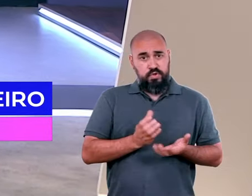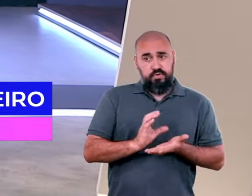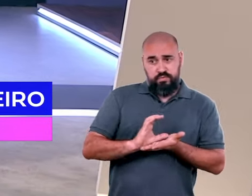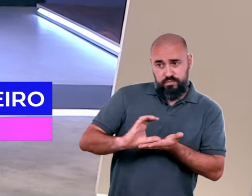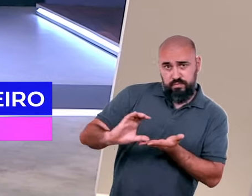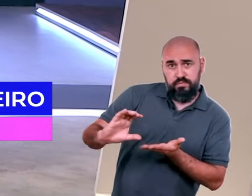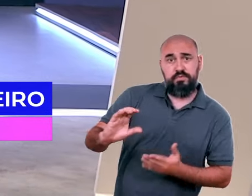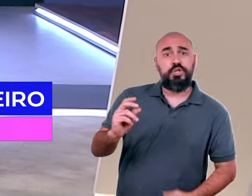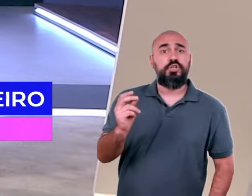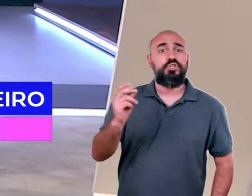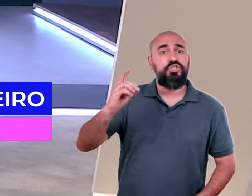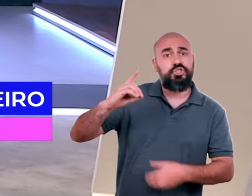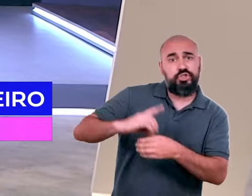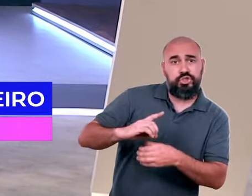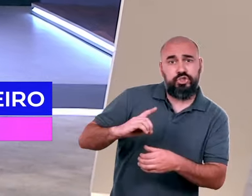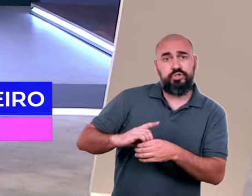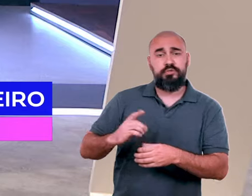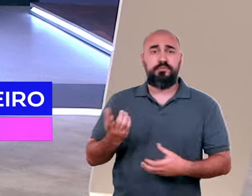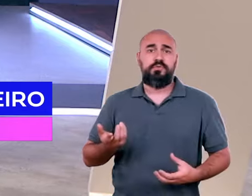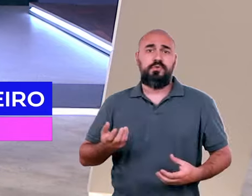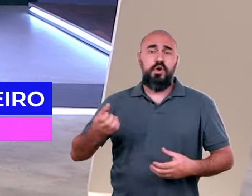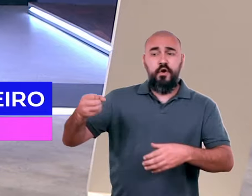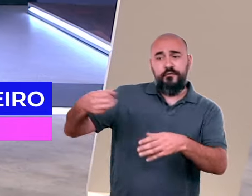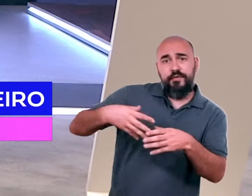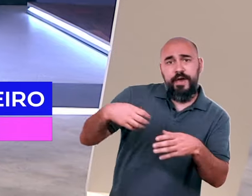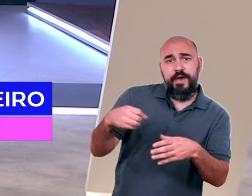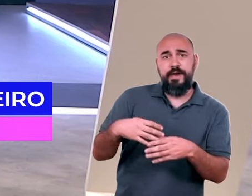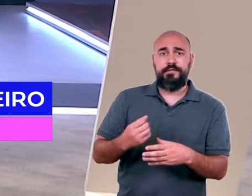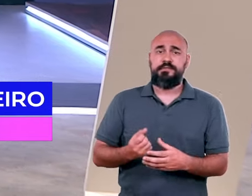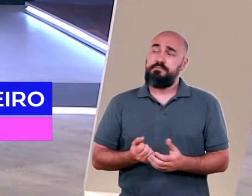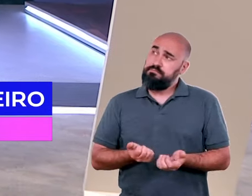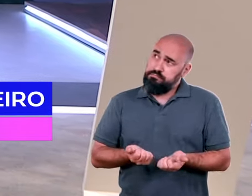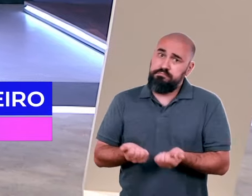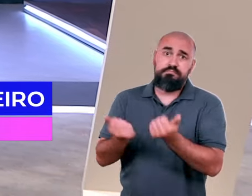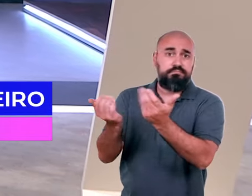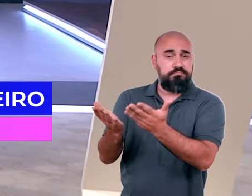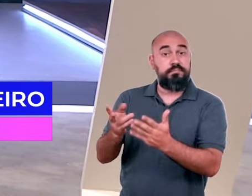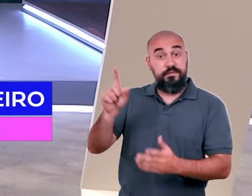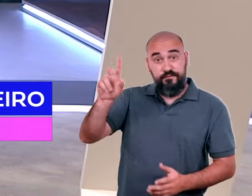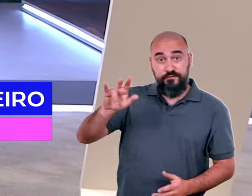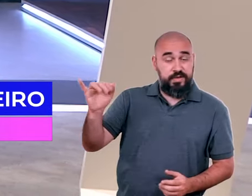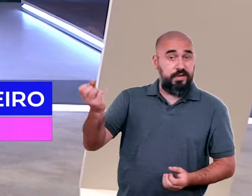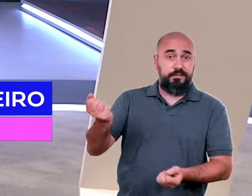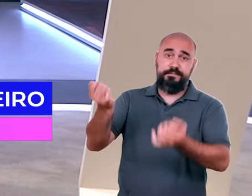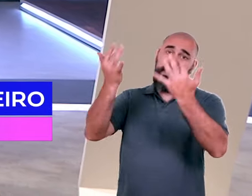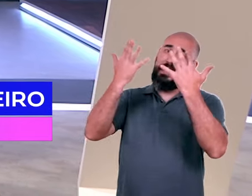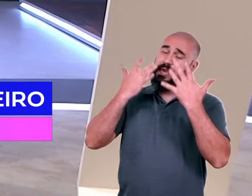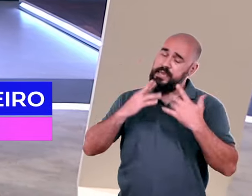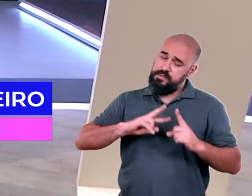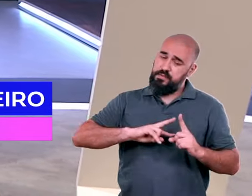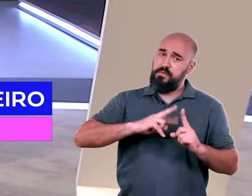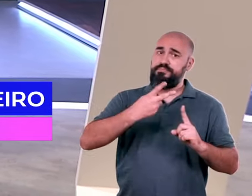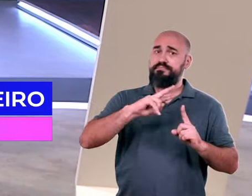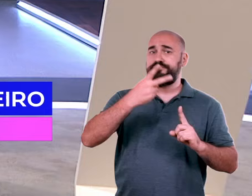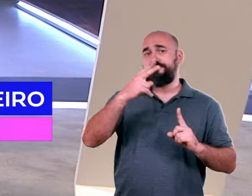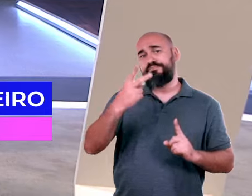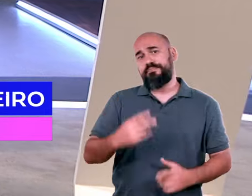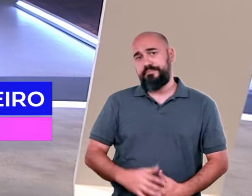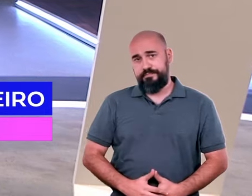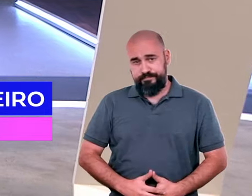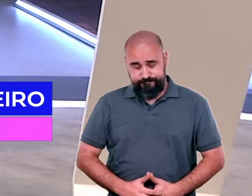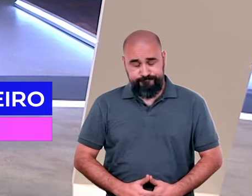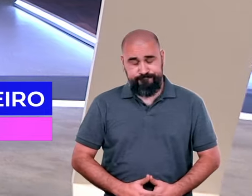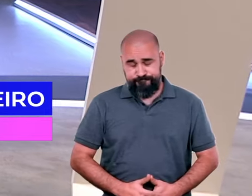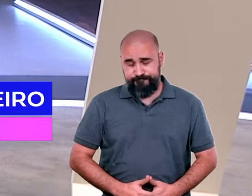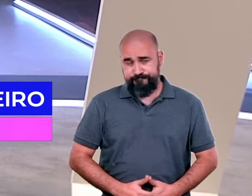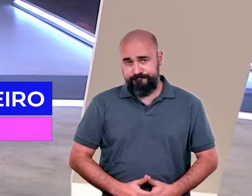primeiro lugar, Deus tem uma bênção especial para a sua vida. Bênçãos incontáveis virão sobre aqueles que